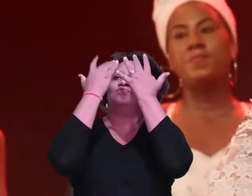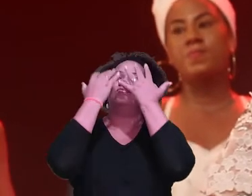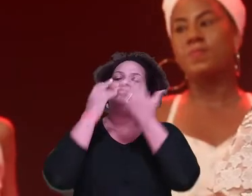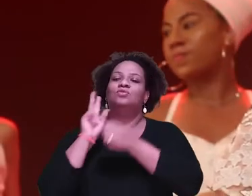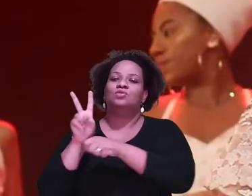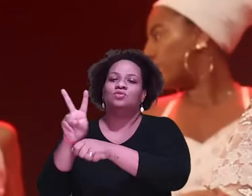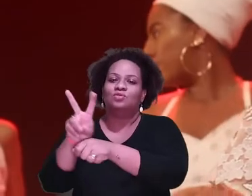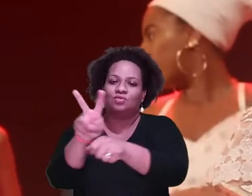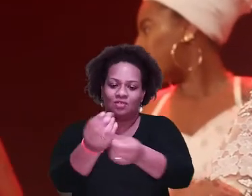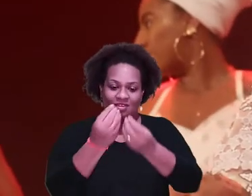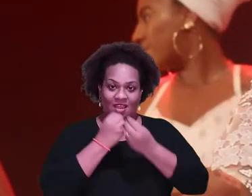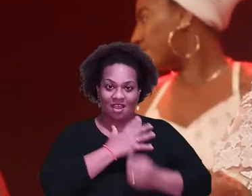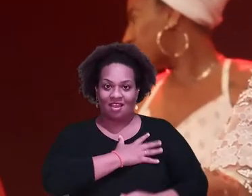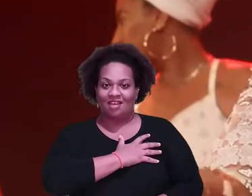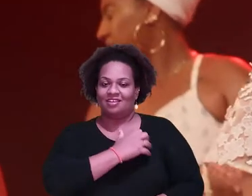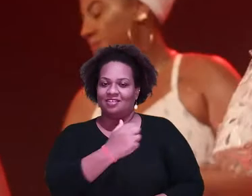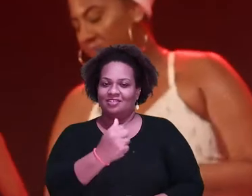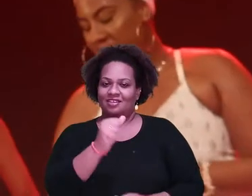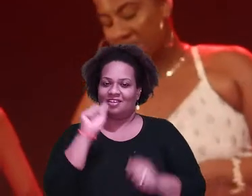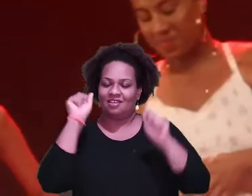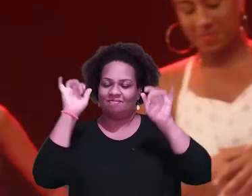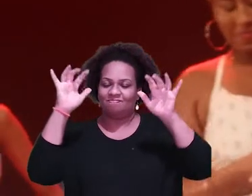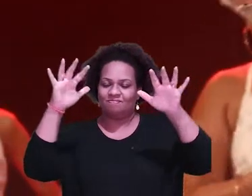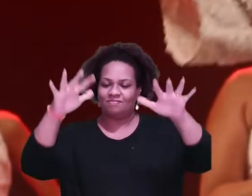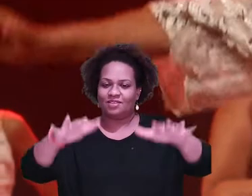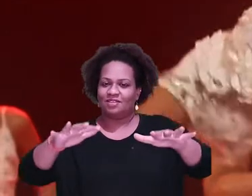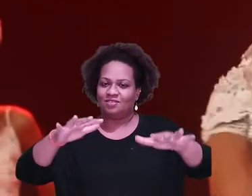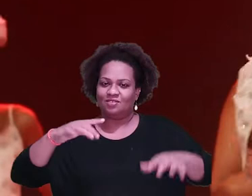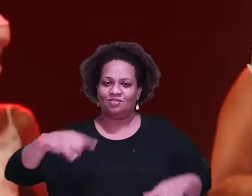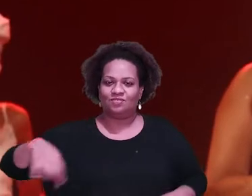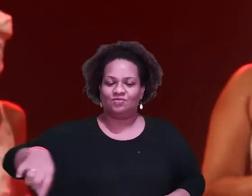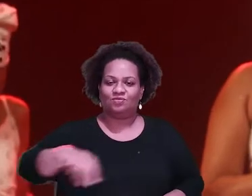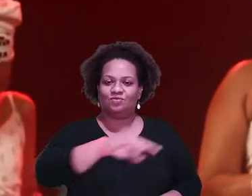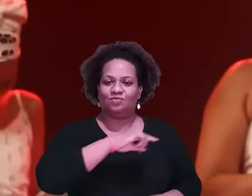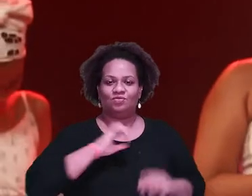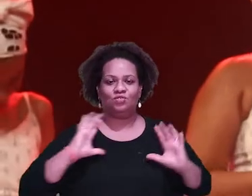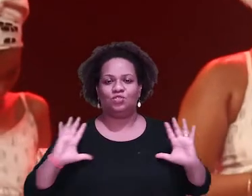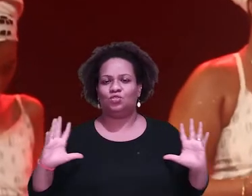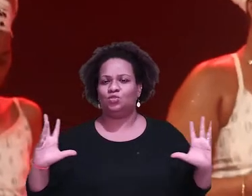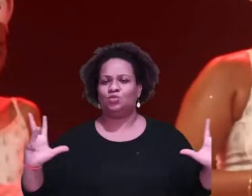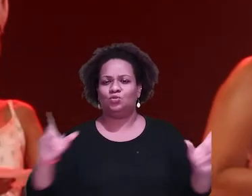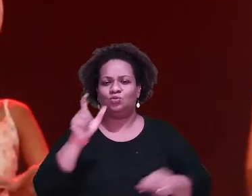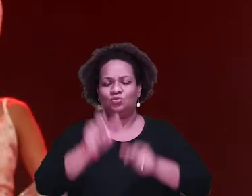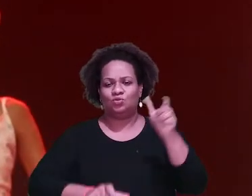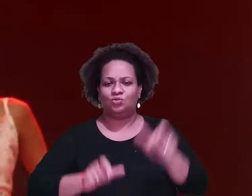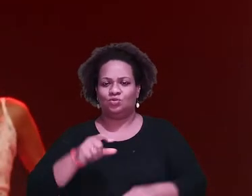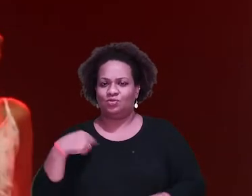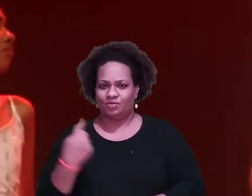nos abençoe nos dê Estenda seu alá sobre todos